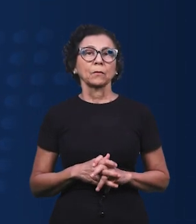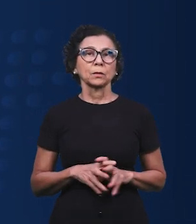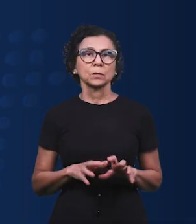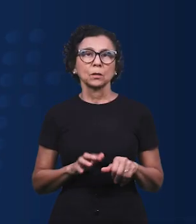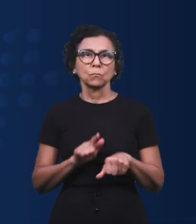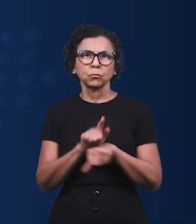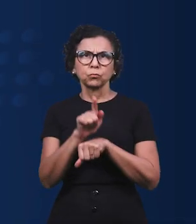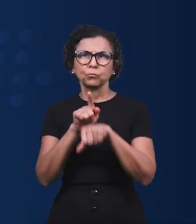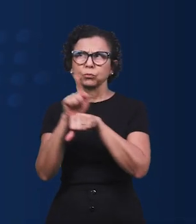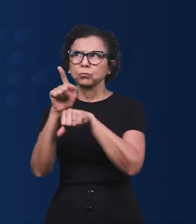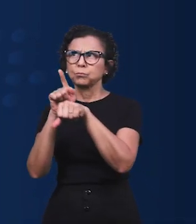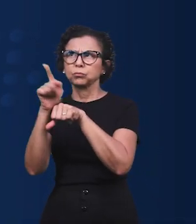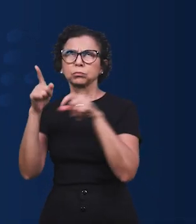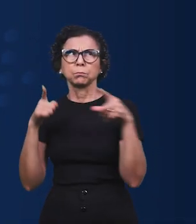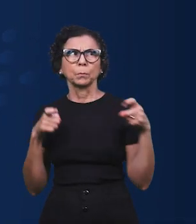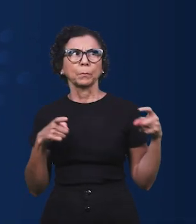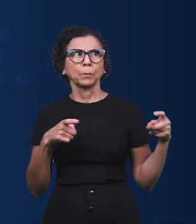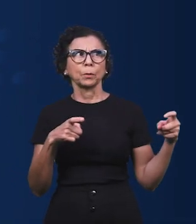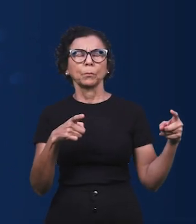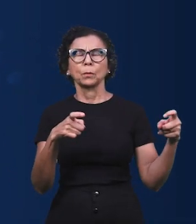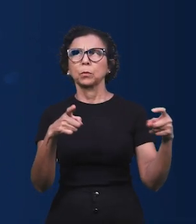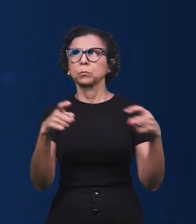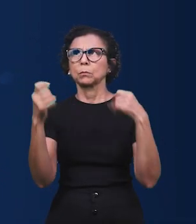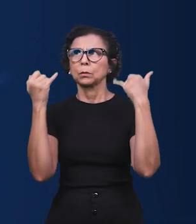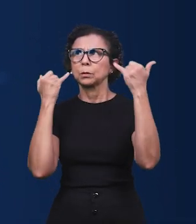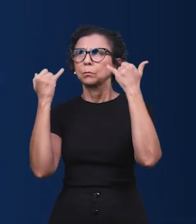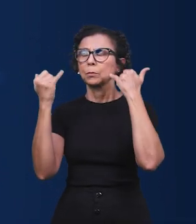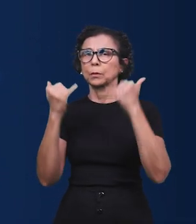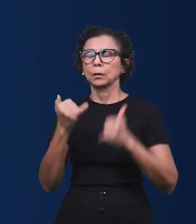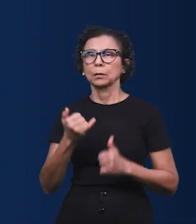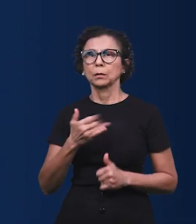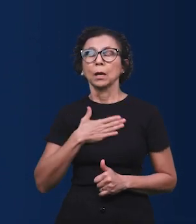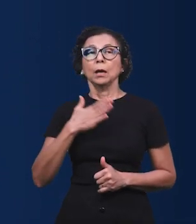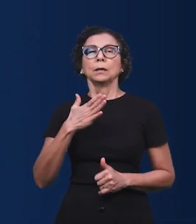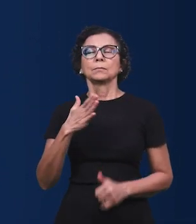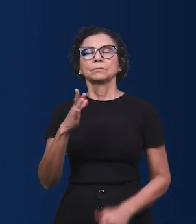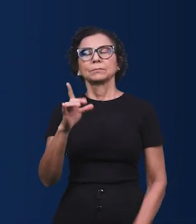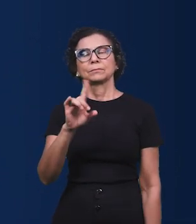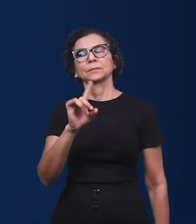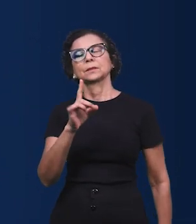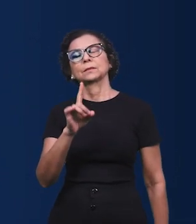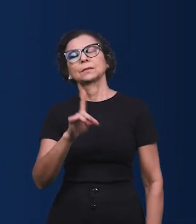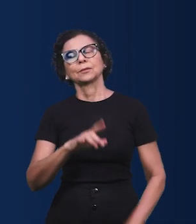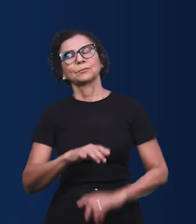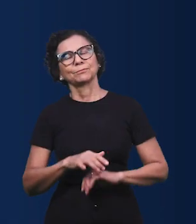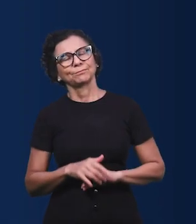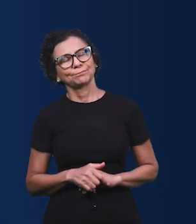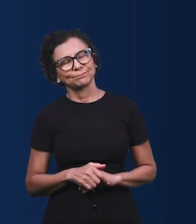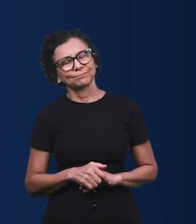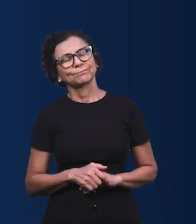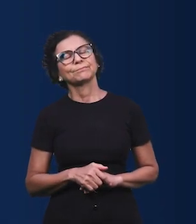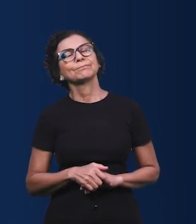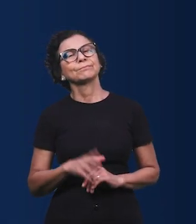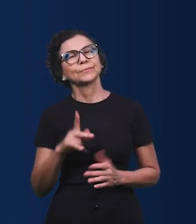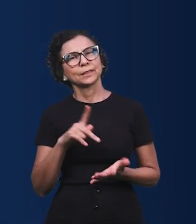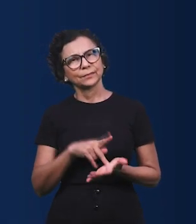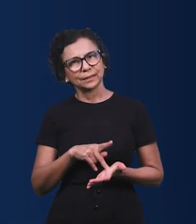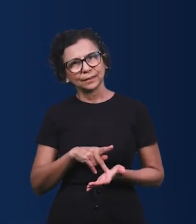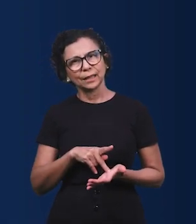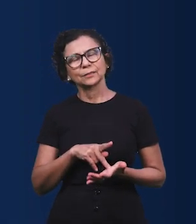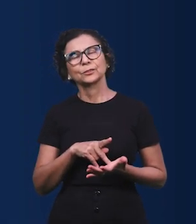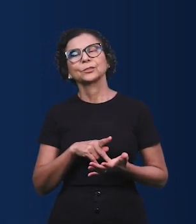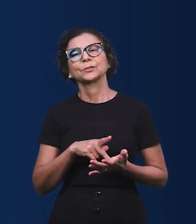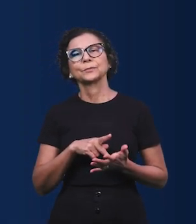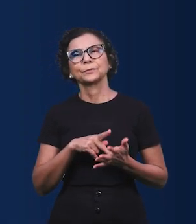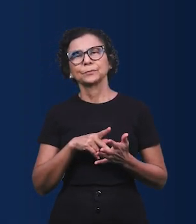guerras e de rumores de guerras, olhai, não vos assusteis, porque é mistério que isso tudo aconteça,